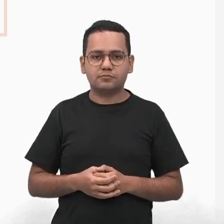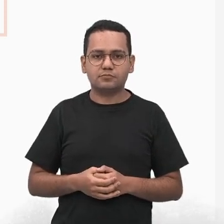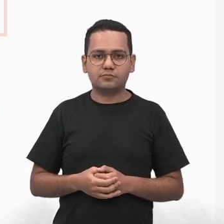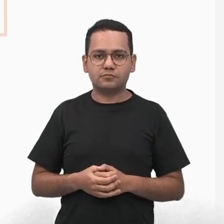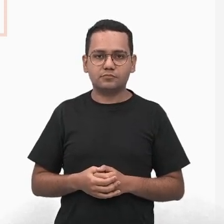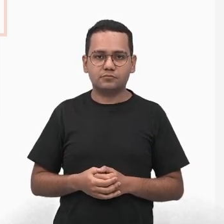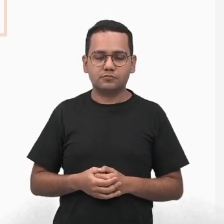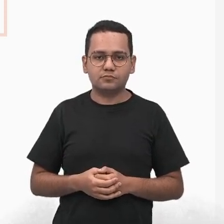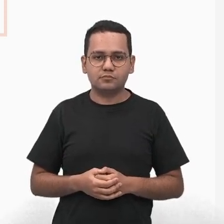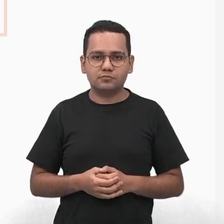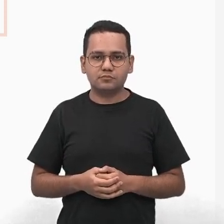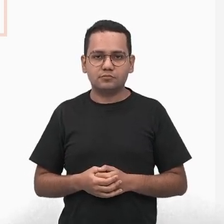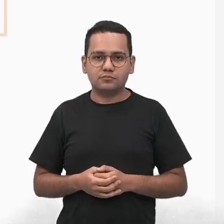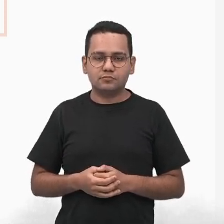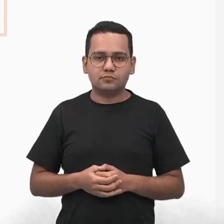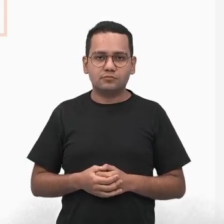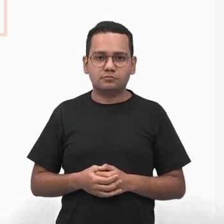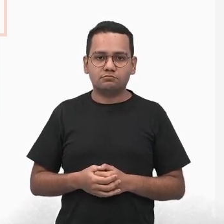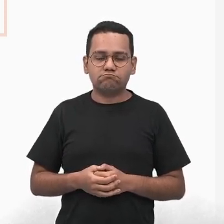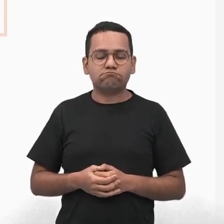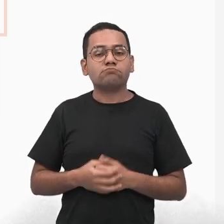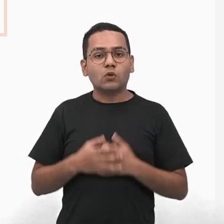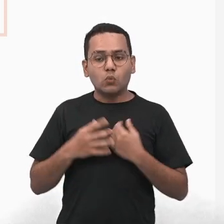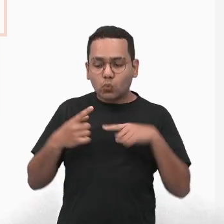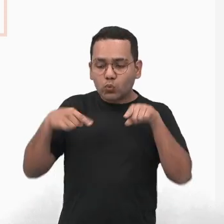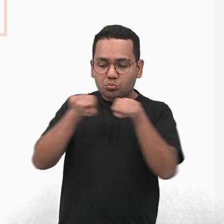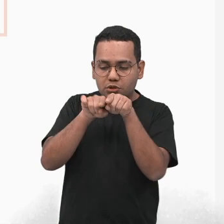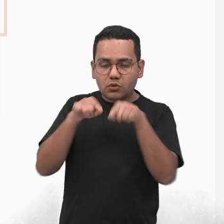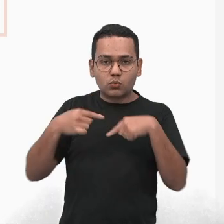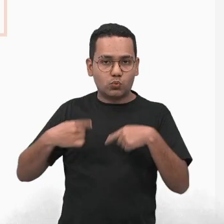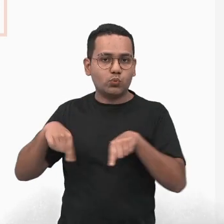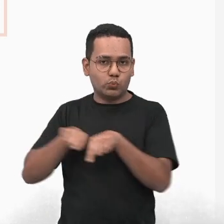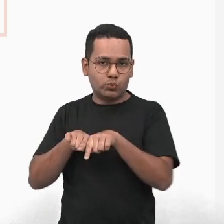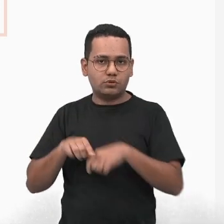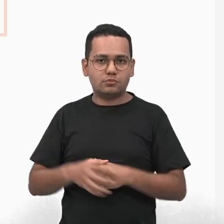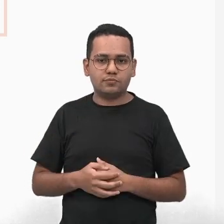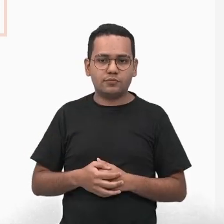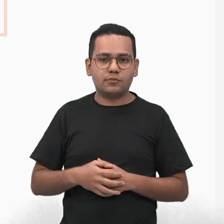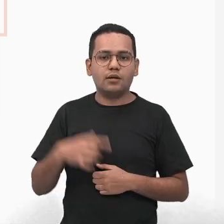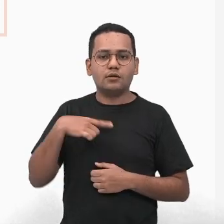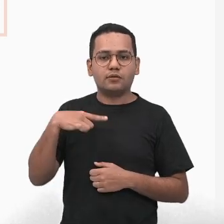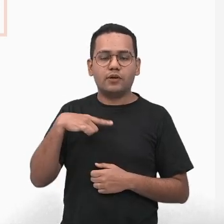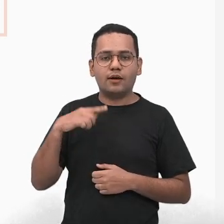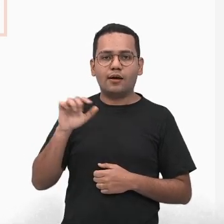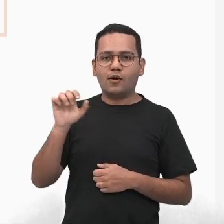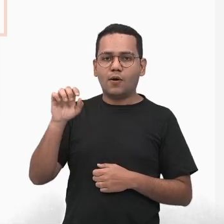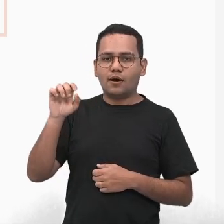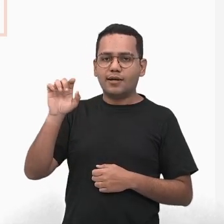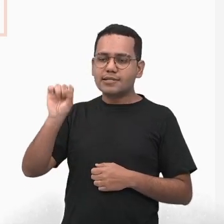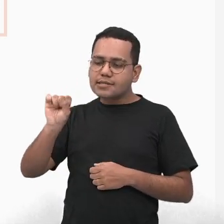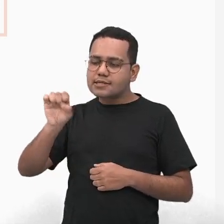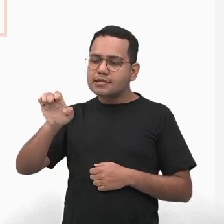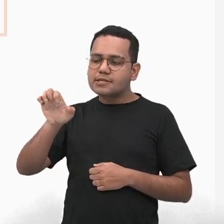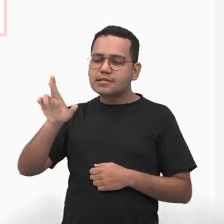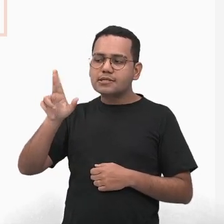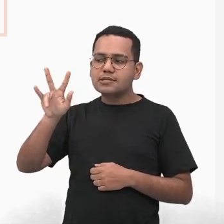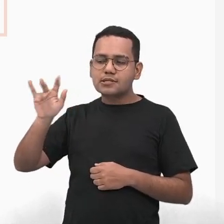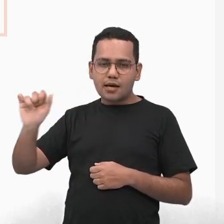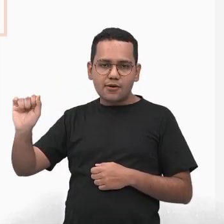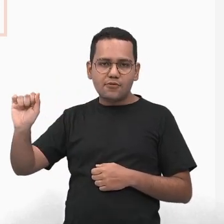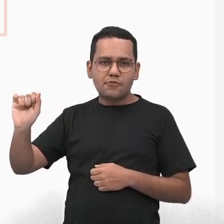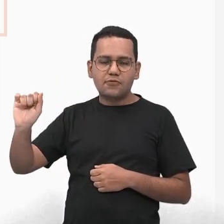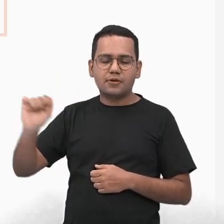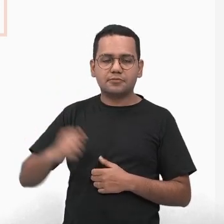dessas potências também se uniram a essa aliança. É o caso ali da Sérvia, que tomou partido,